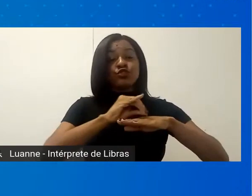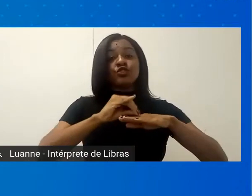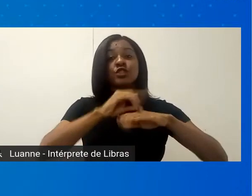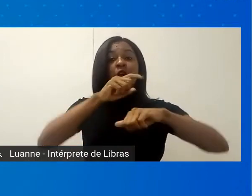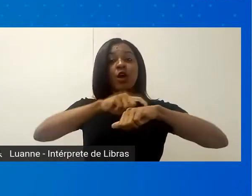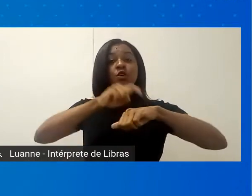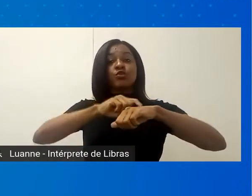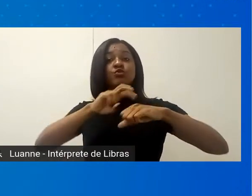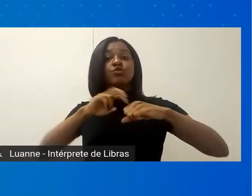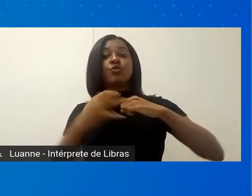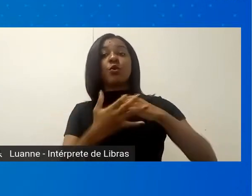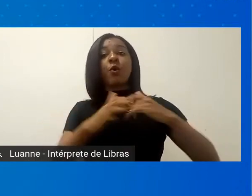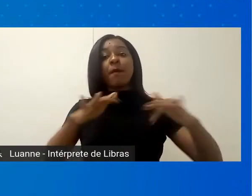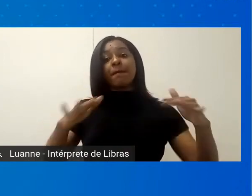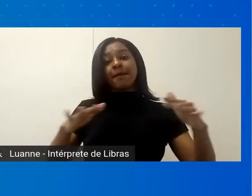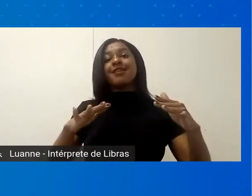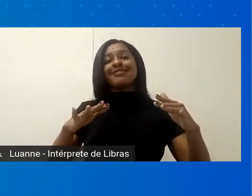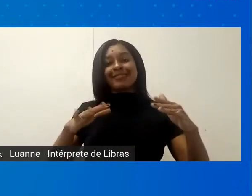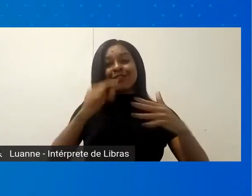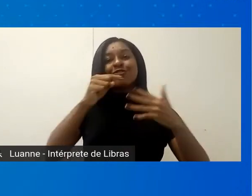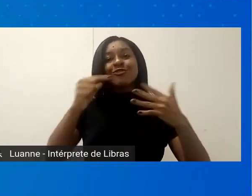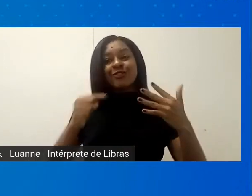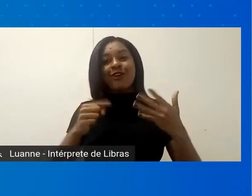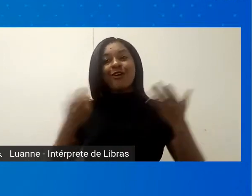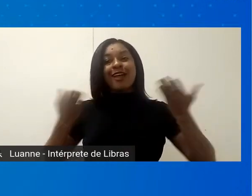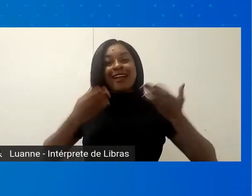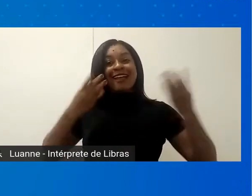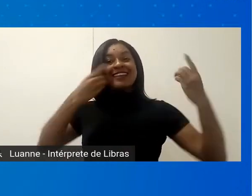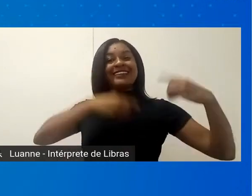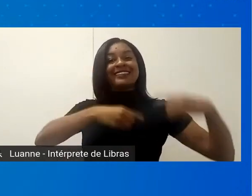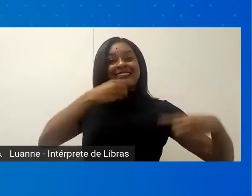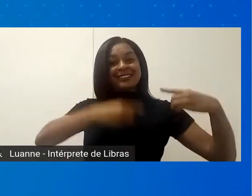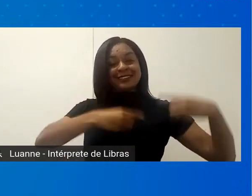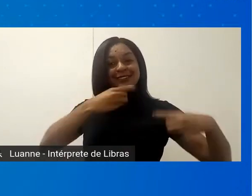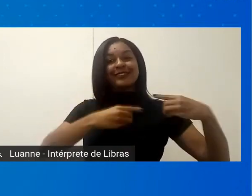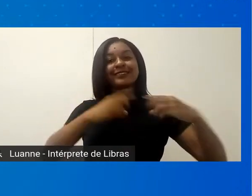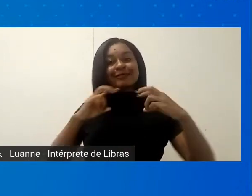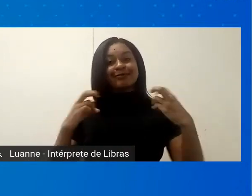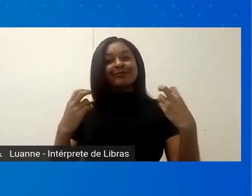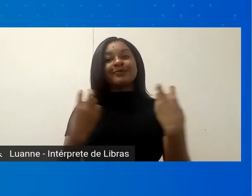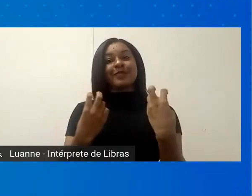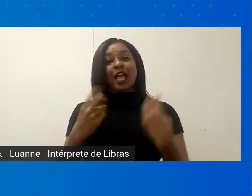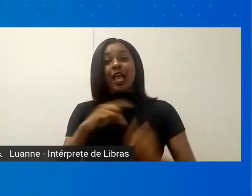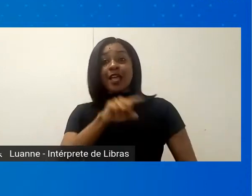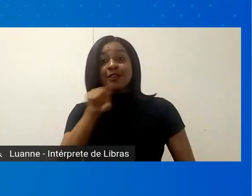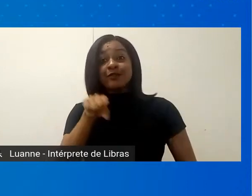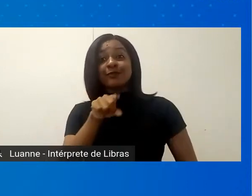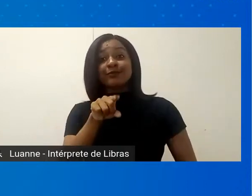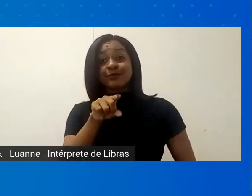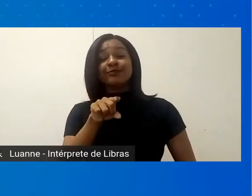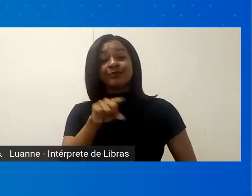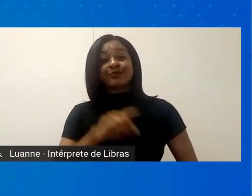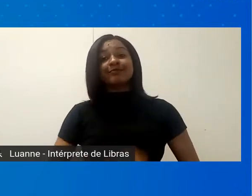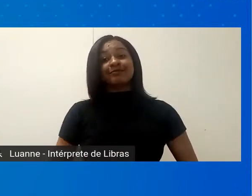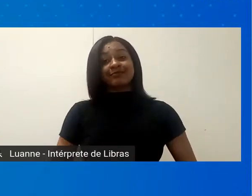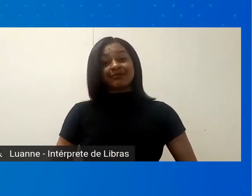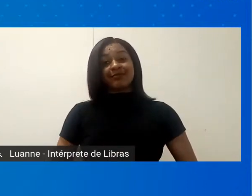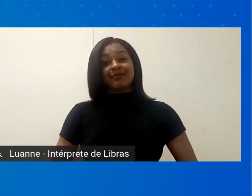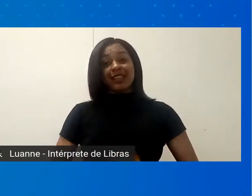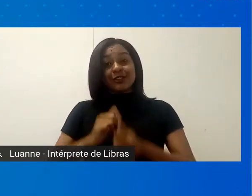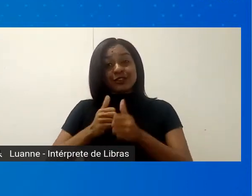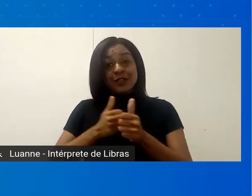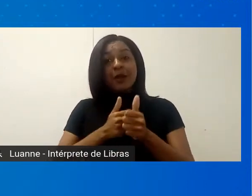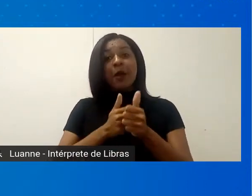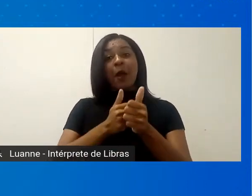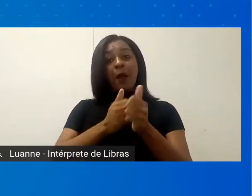os tópicos a serem discutidos nessa mesa e você que está nos acompanhando você poderá participar com